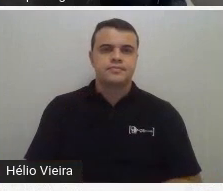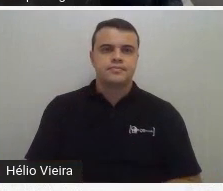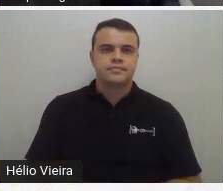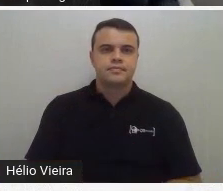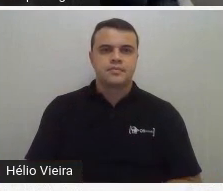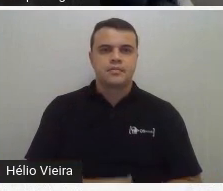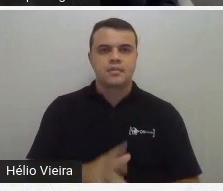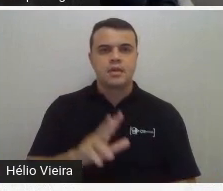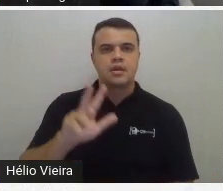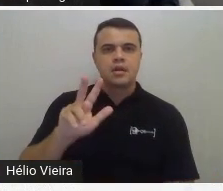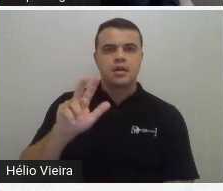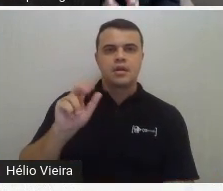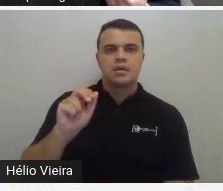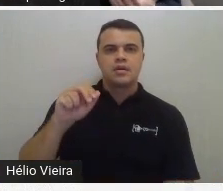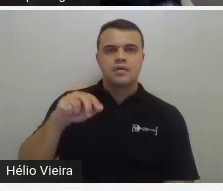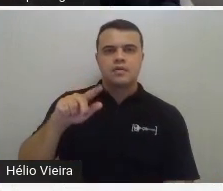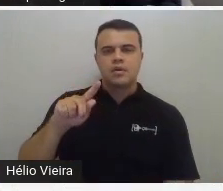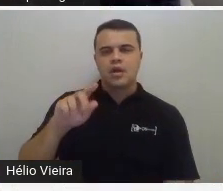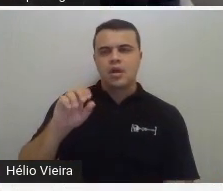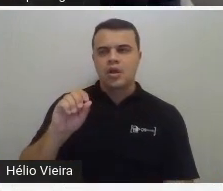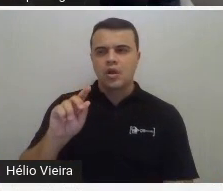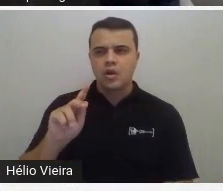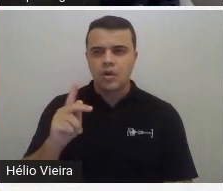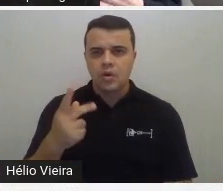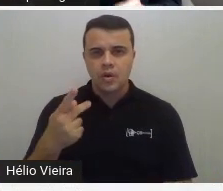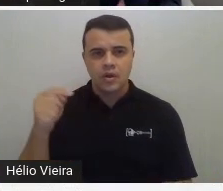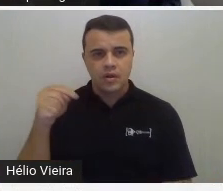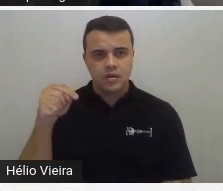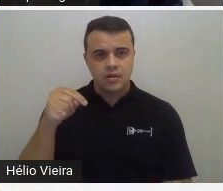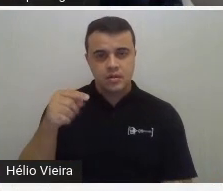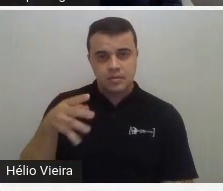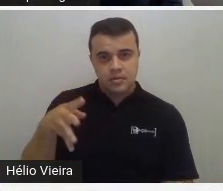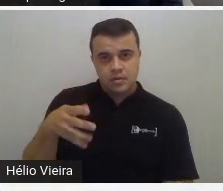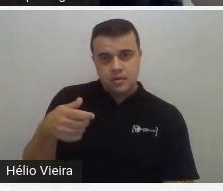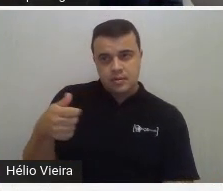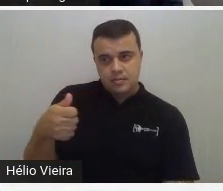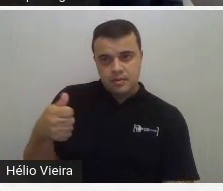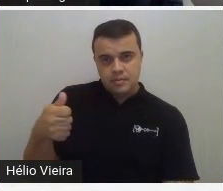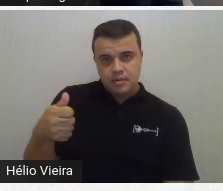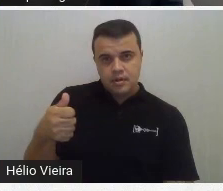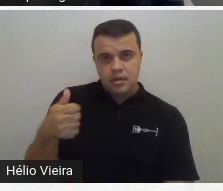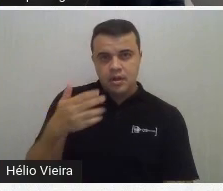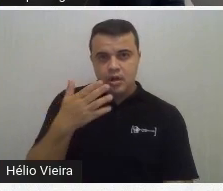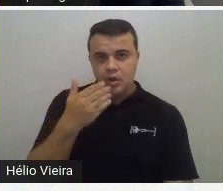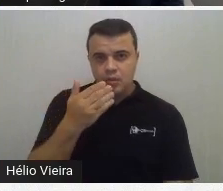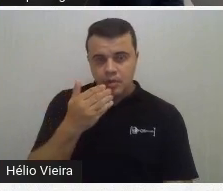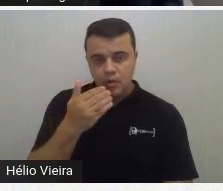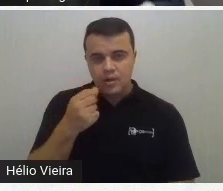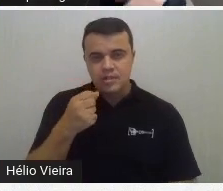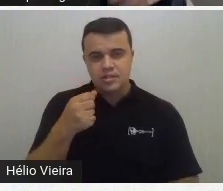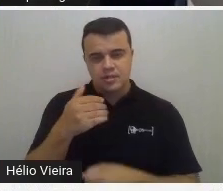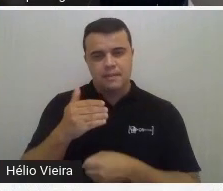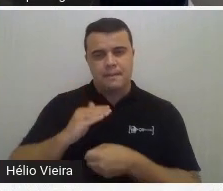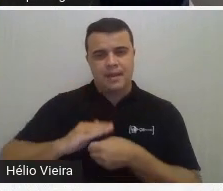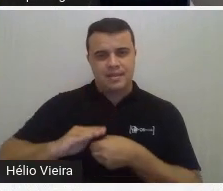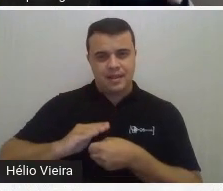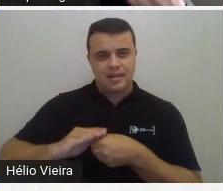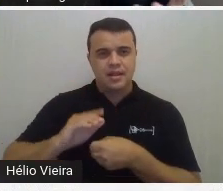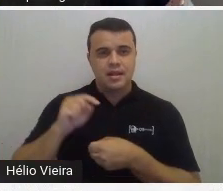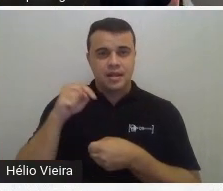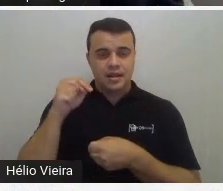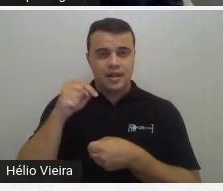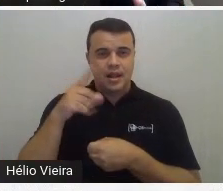Van Gogh, nós estamos vendo aqui uma pintura da sua primeira fase, Os Comedores de Batata, e essa pintura um pouco